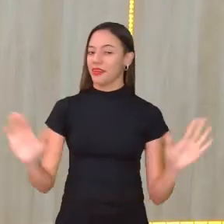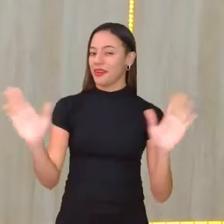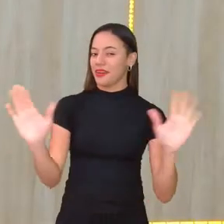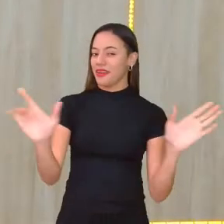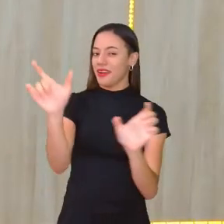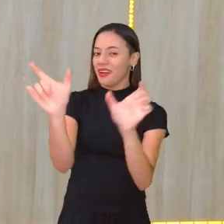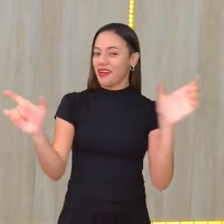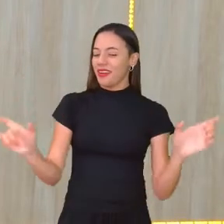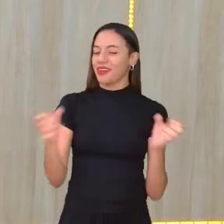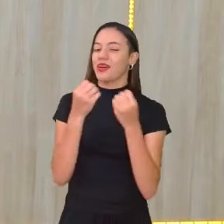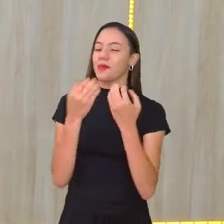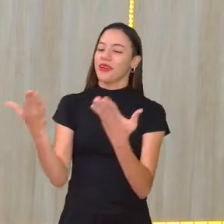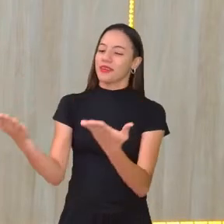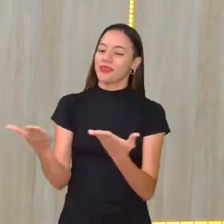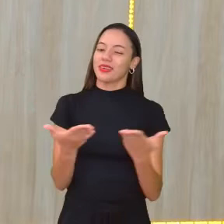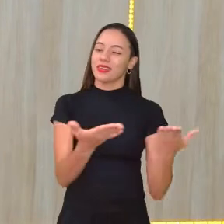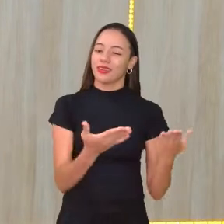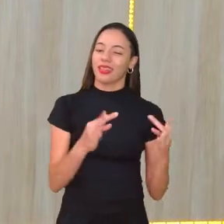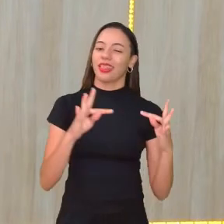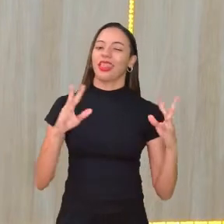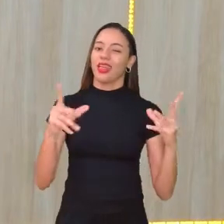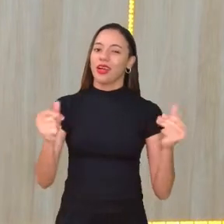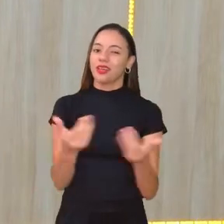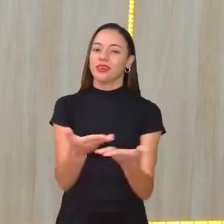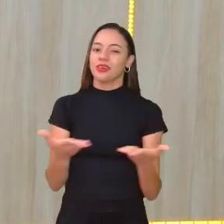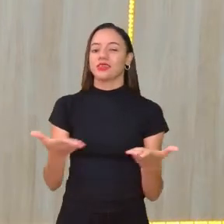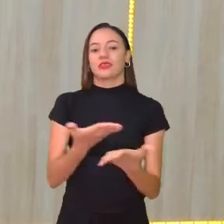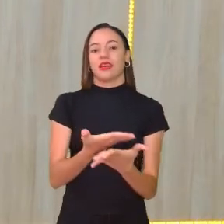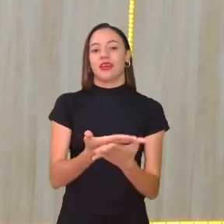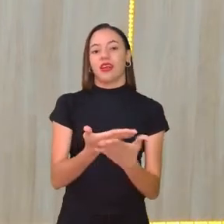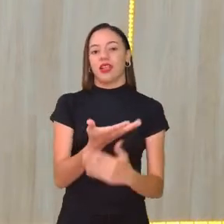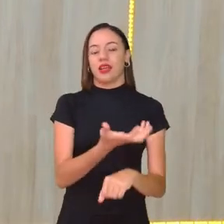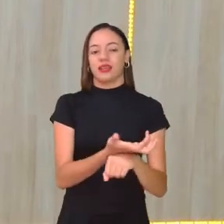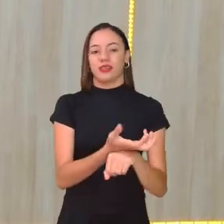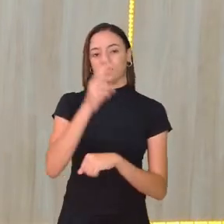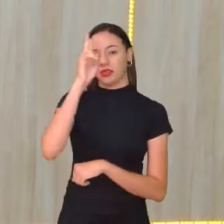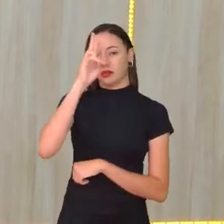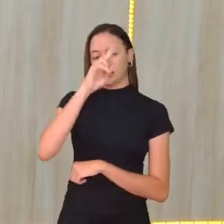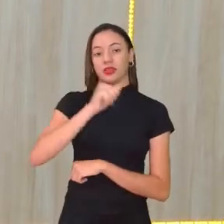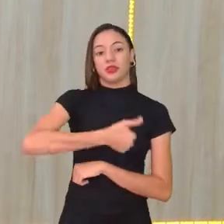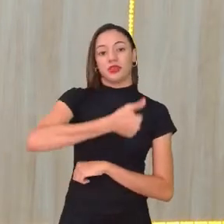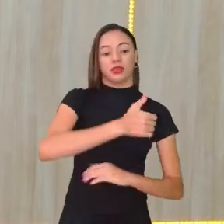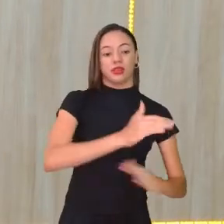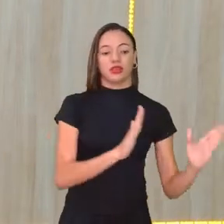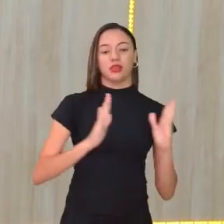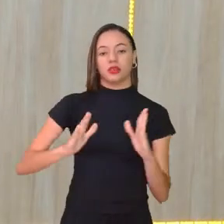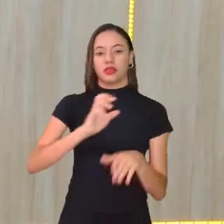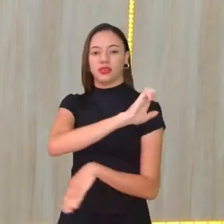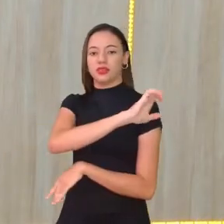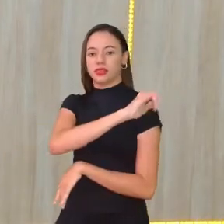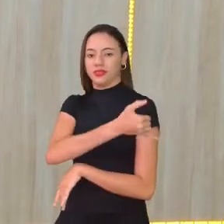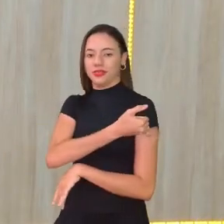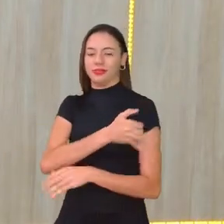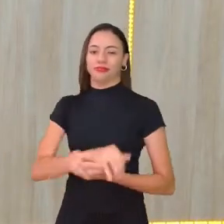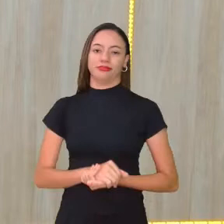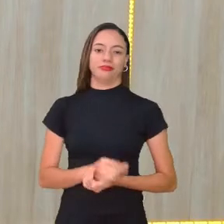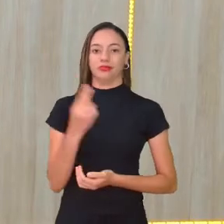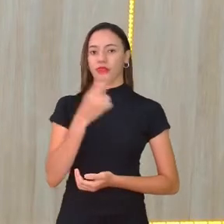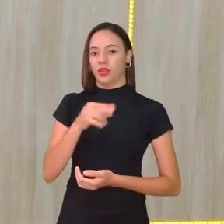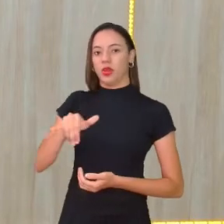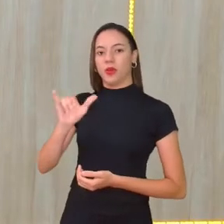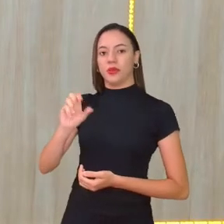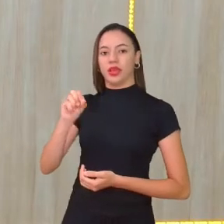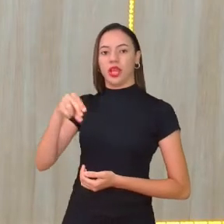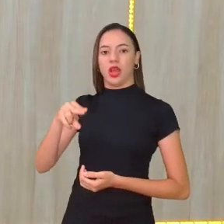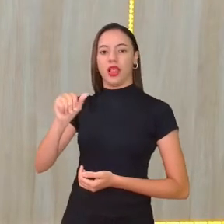Oi, gente! Bem-vindos, bem-vindas à nossa aula de História da primeira fase da educação de jovens e adultos. Meu nome é Yolanda,